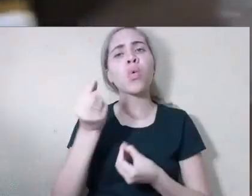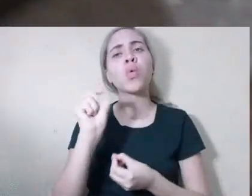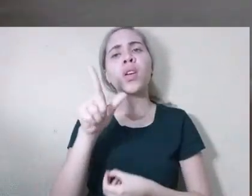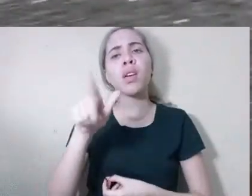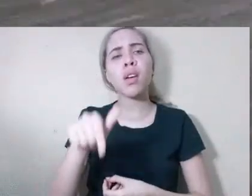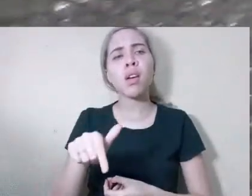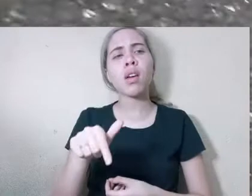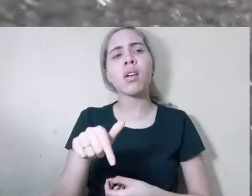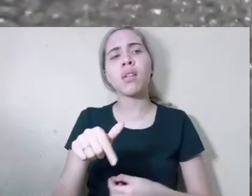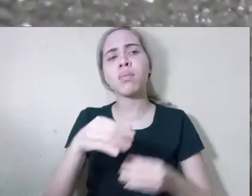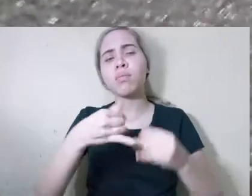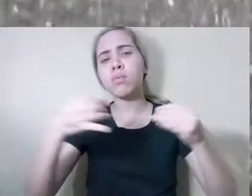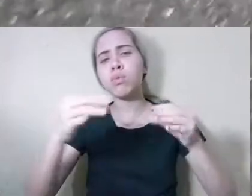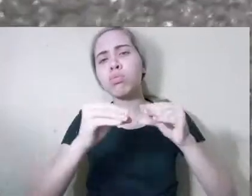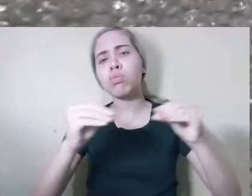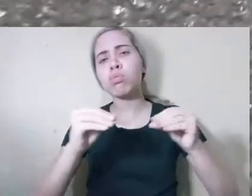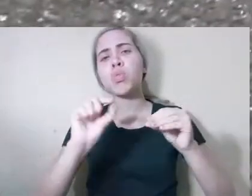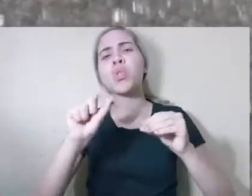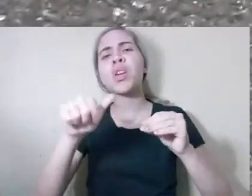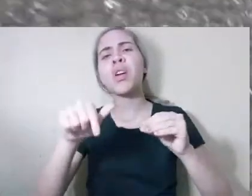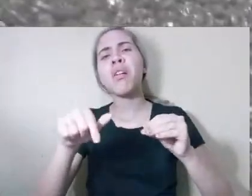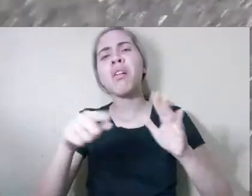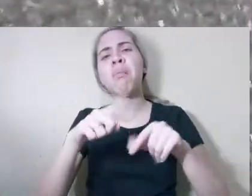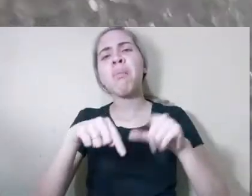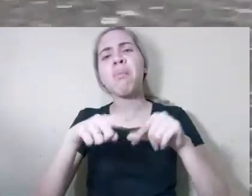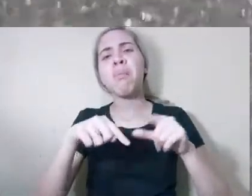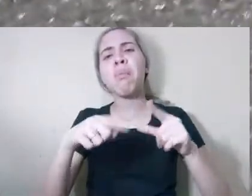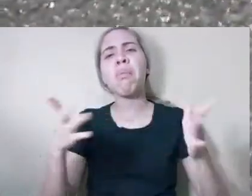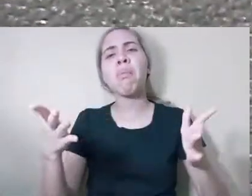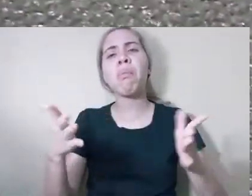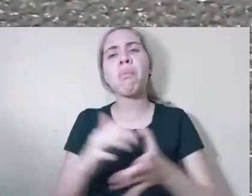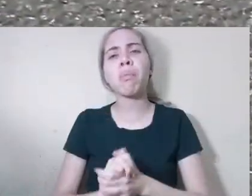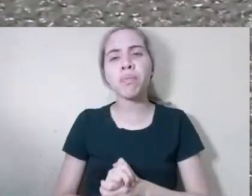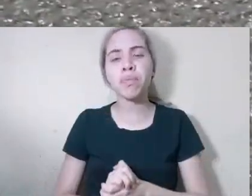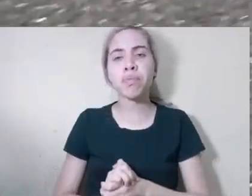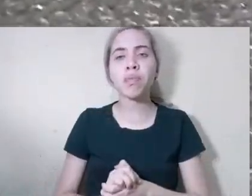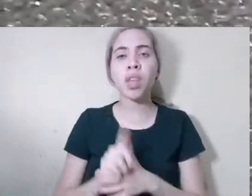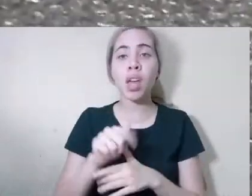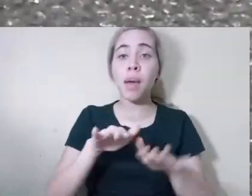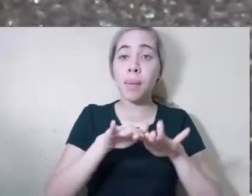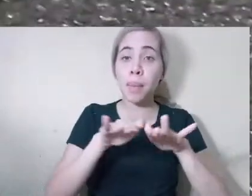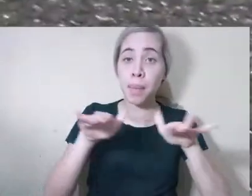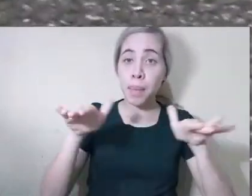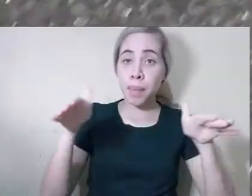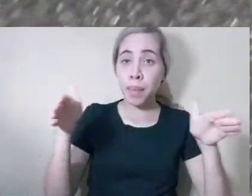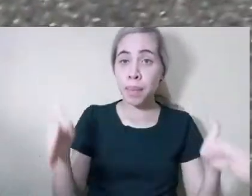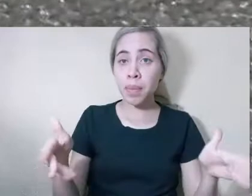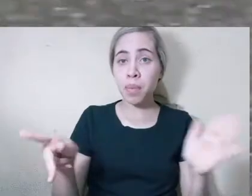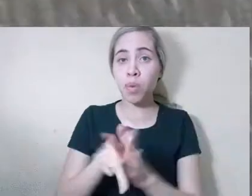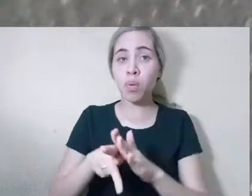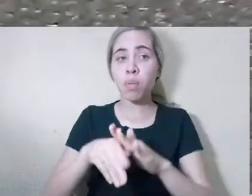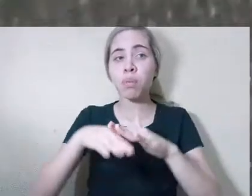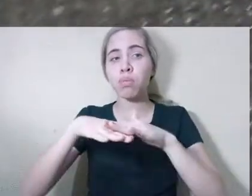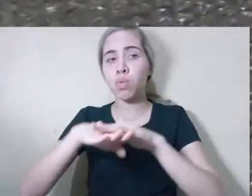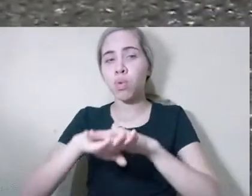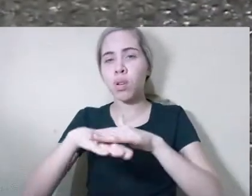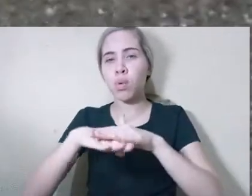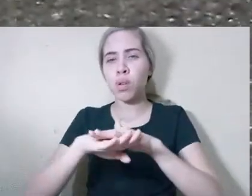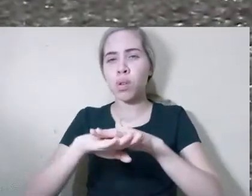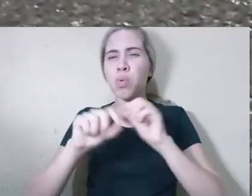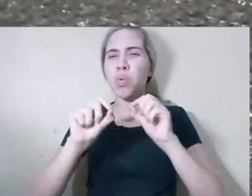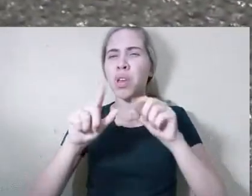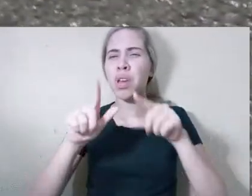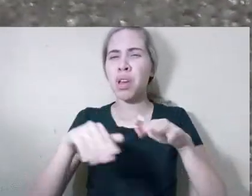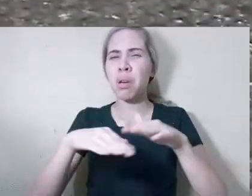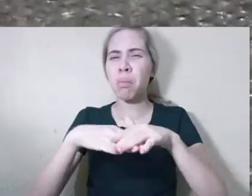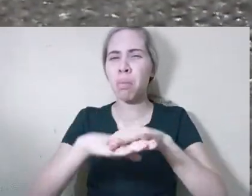é essa peça que tá aqui em cima da mesa? Pai, isso aqui é uma mesa pra guarda. Pra